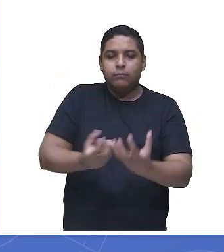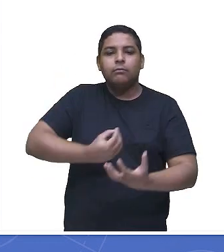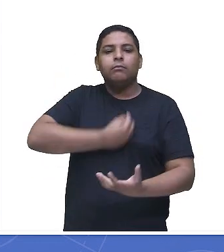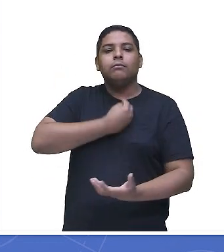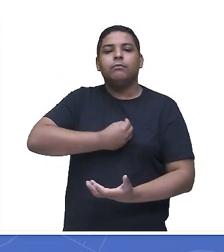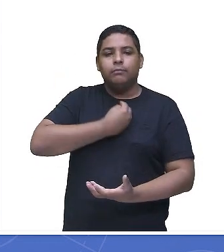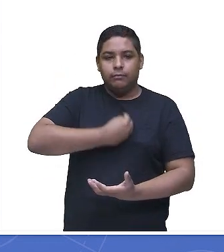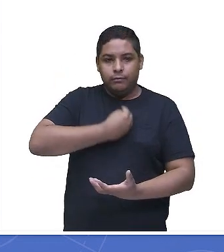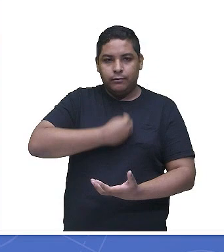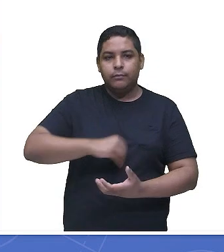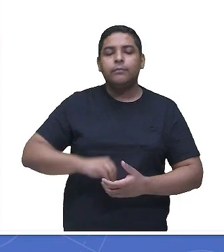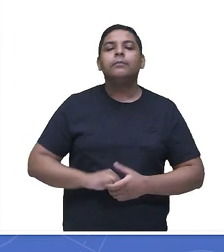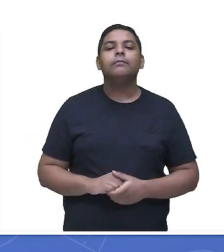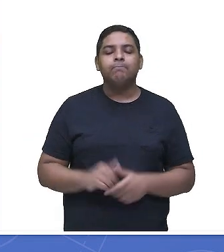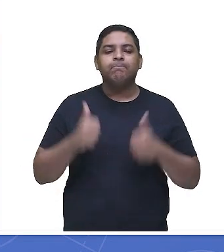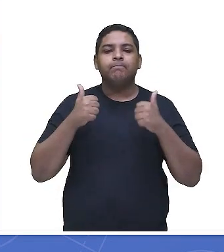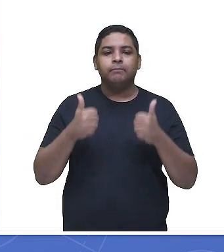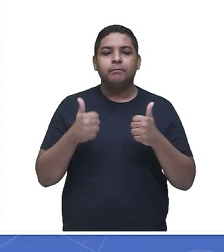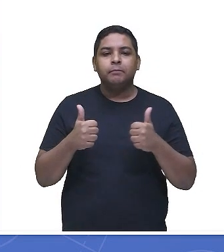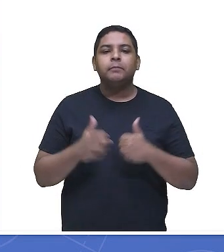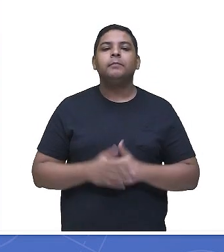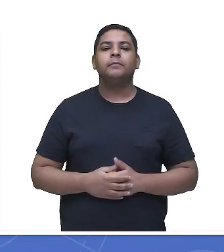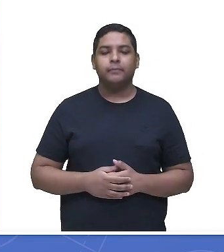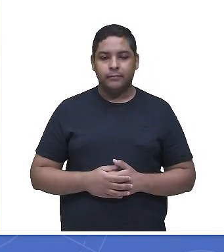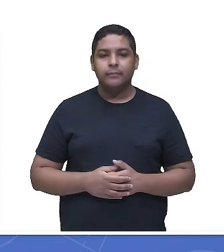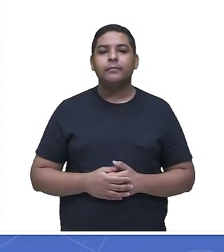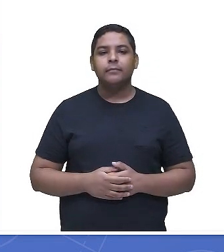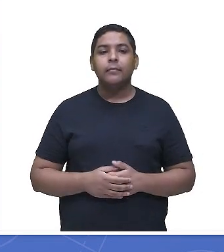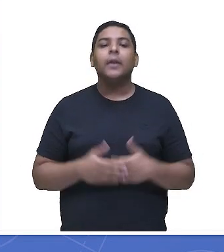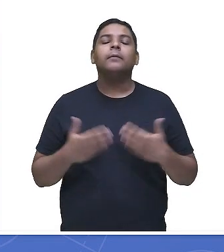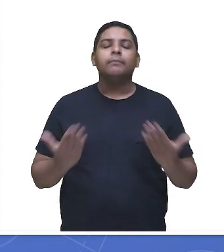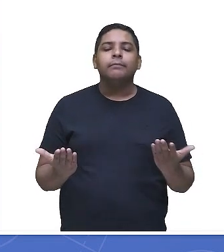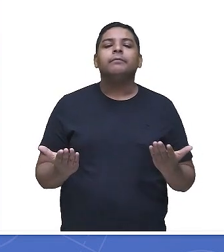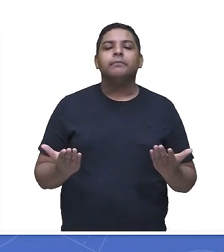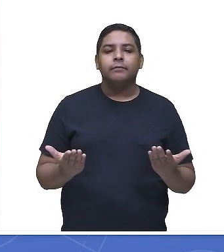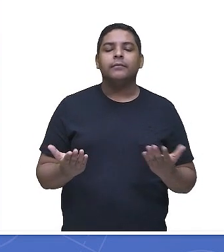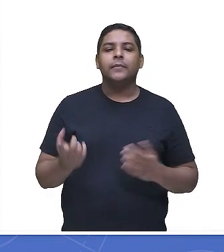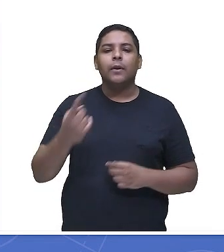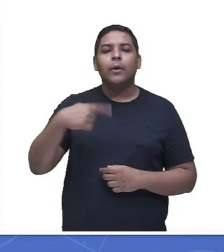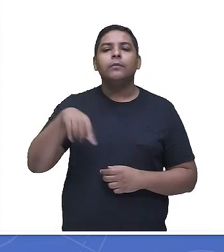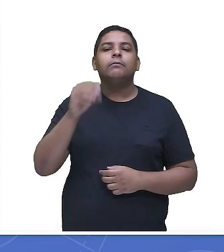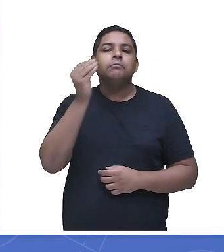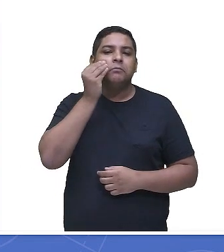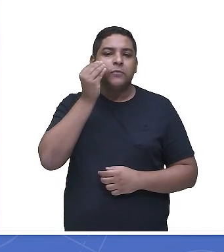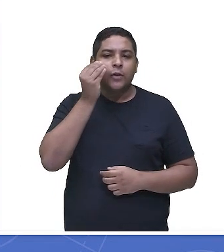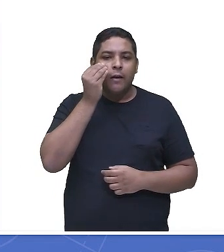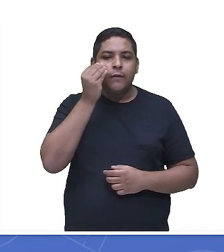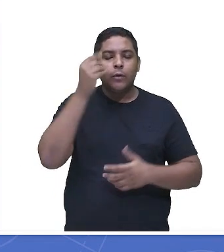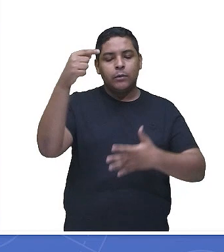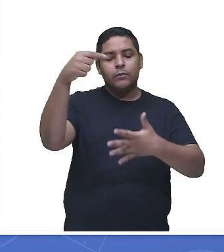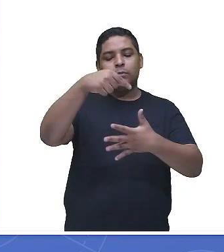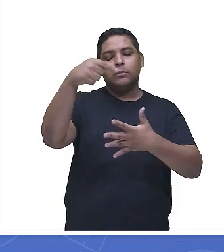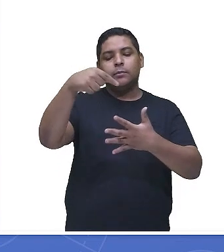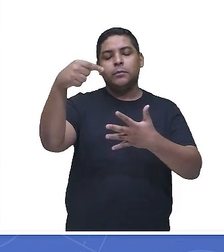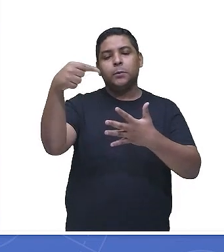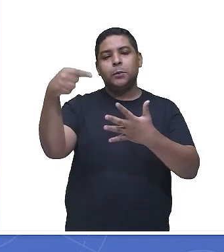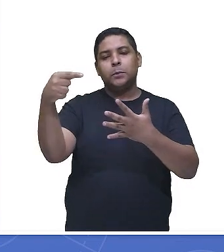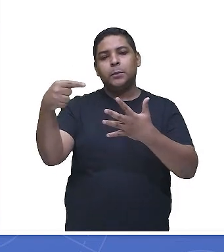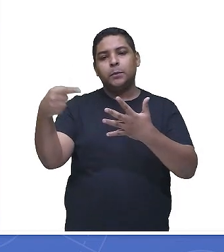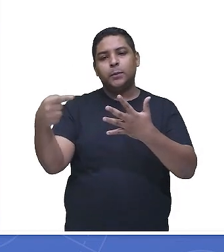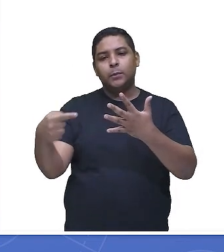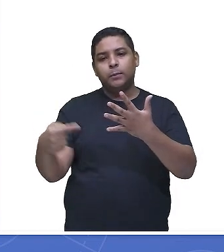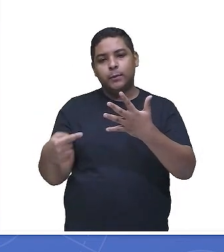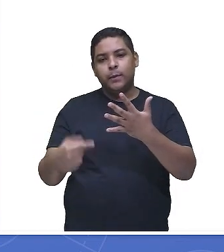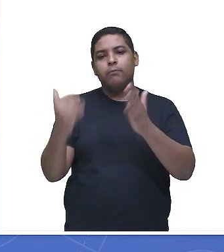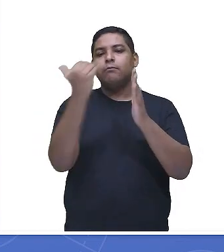Beleza? Muito bem, meu povo. Então, a gente viu aí, ó, todos os nossos níveis